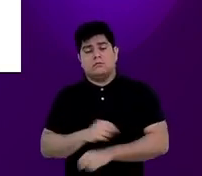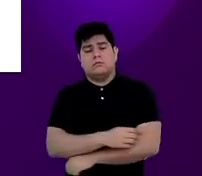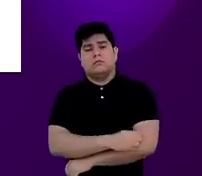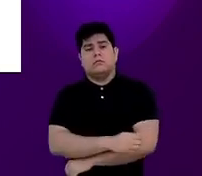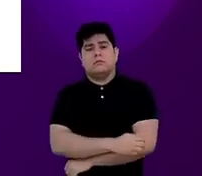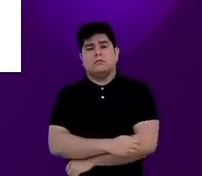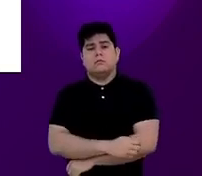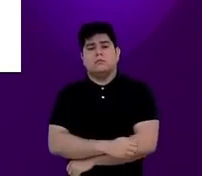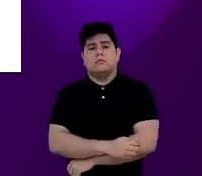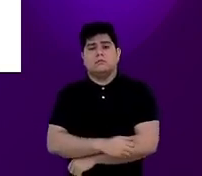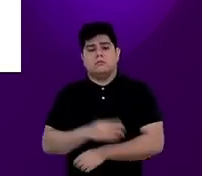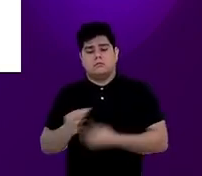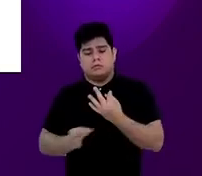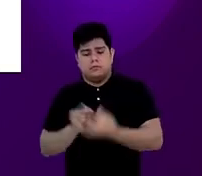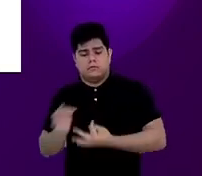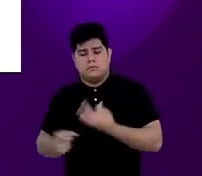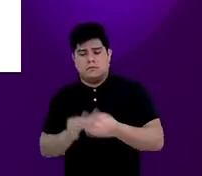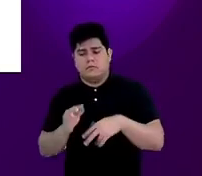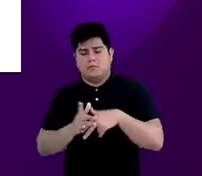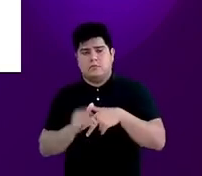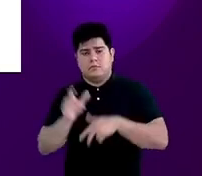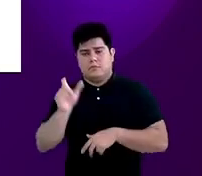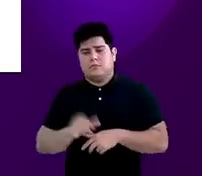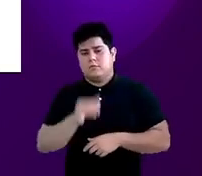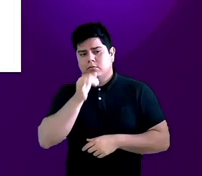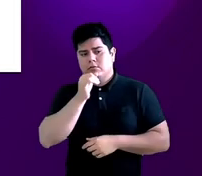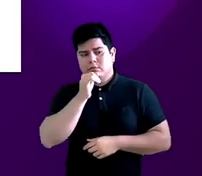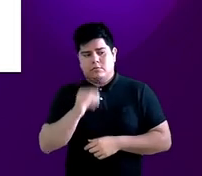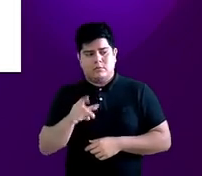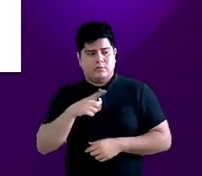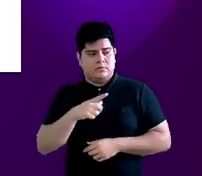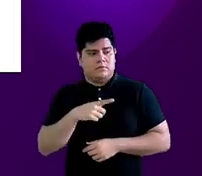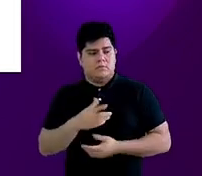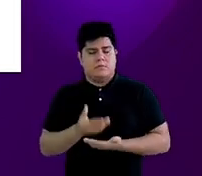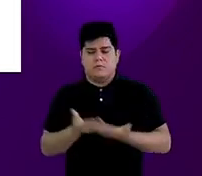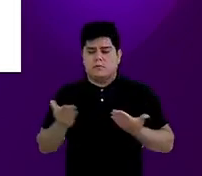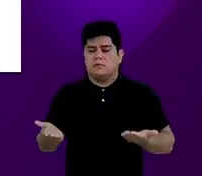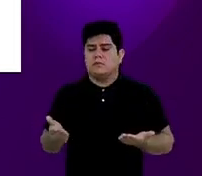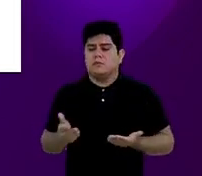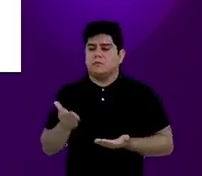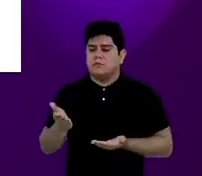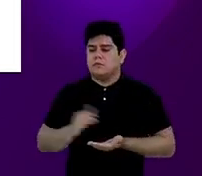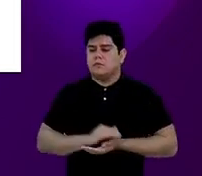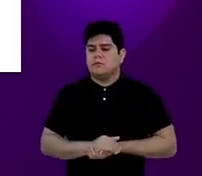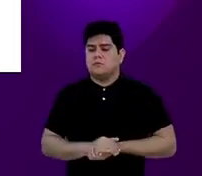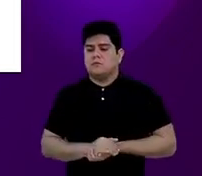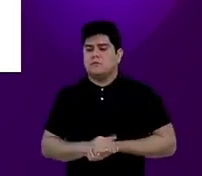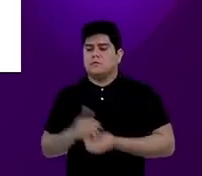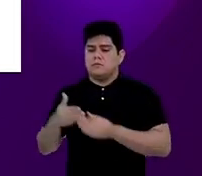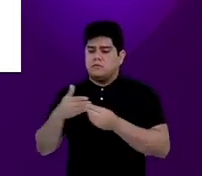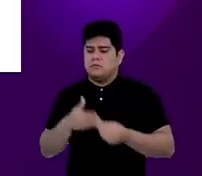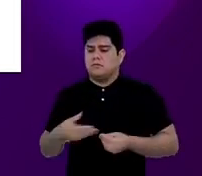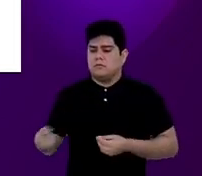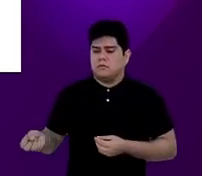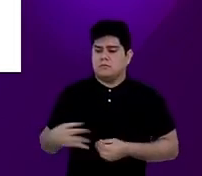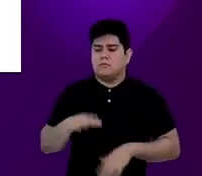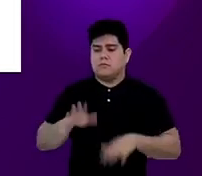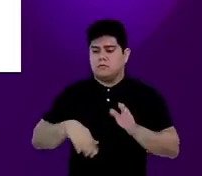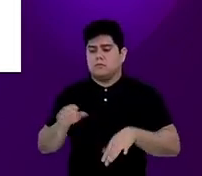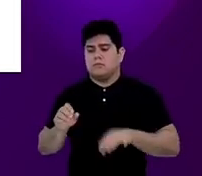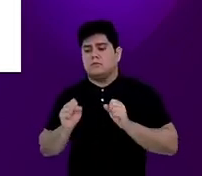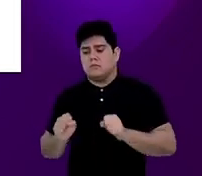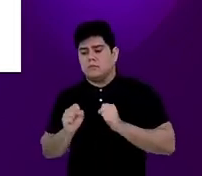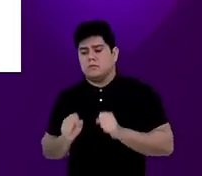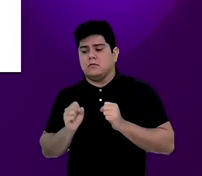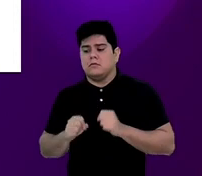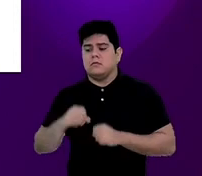de tratamento desses pacientes. Então, no caso aqui, uma linfadectomia reto-peritoneal estendida, ela traz uma morbidade, muitas vezes pode trazer uma